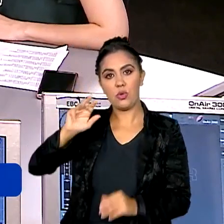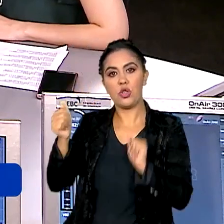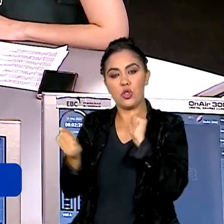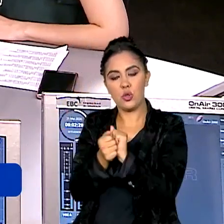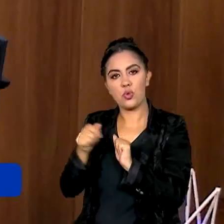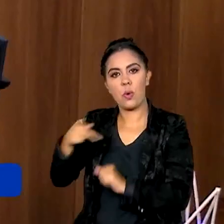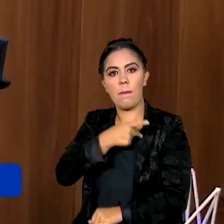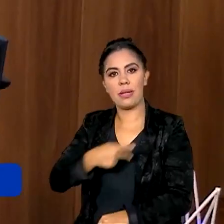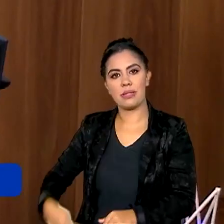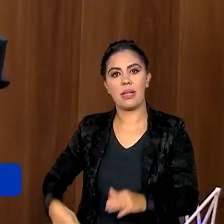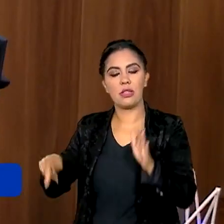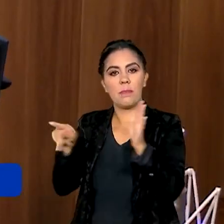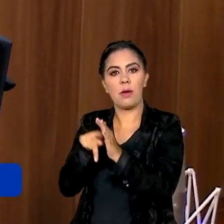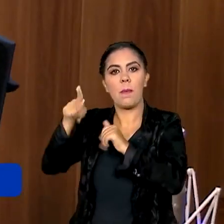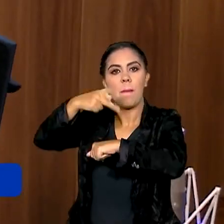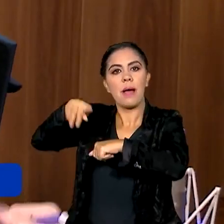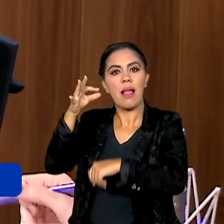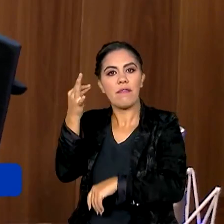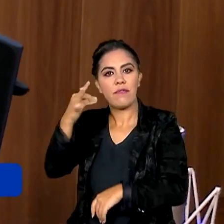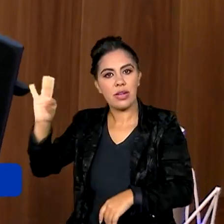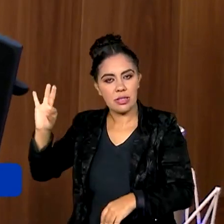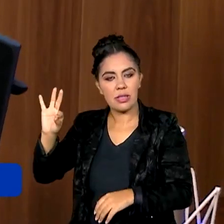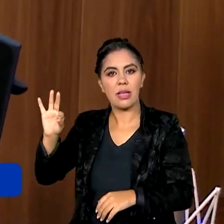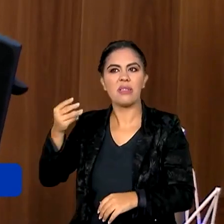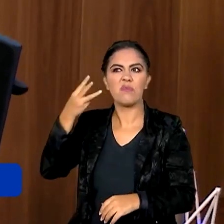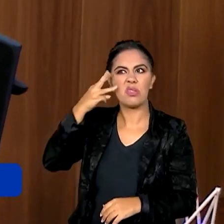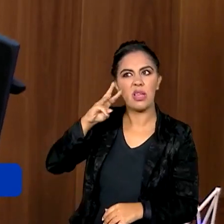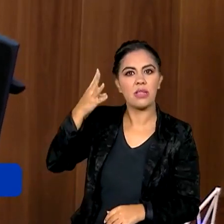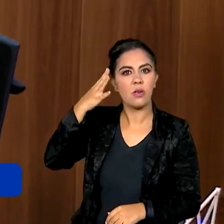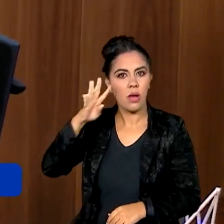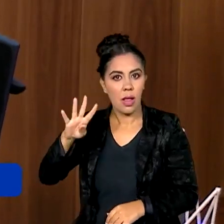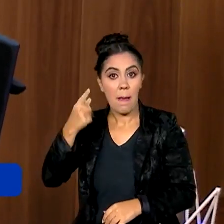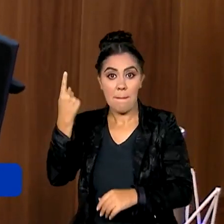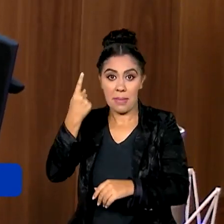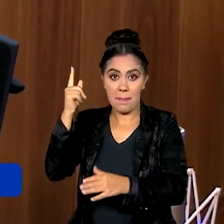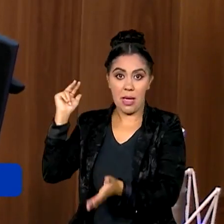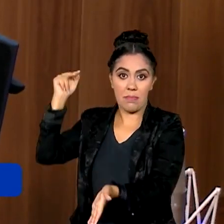quarta e quinta, acompanhando. Ele chega por Belém,